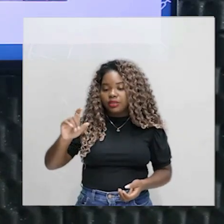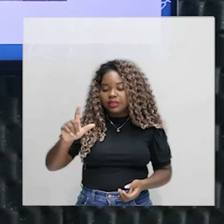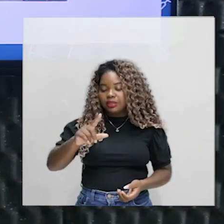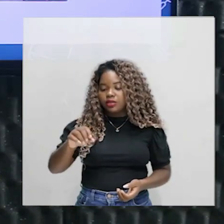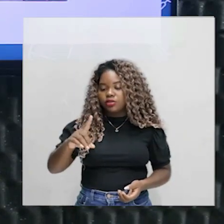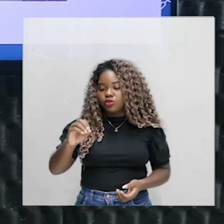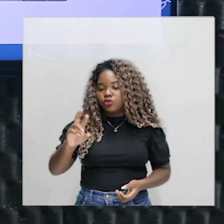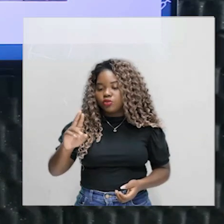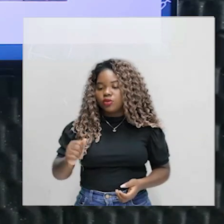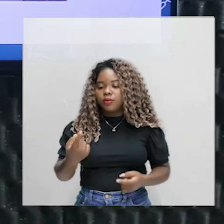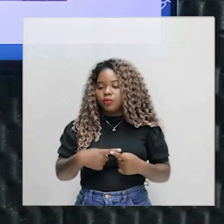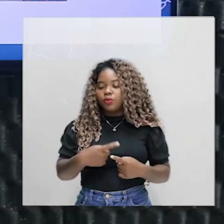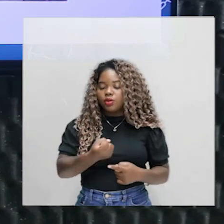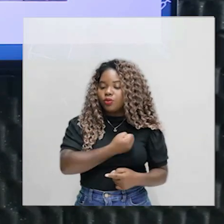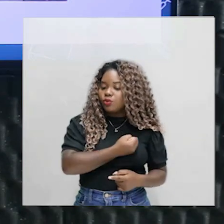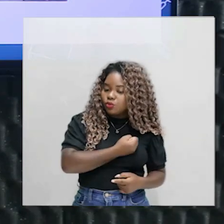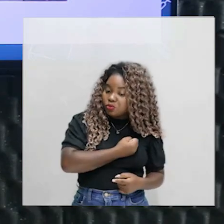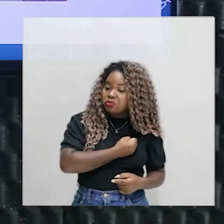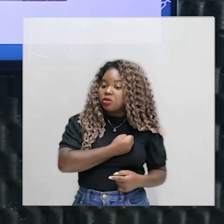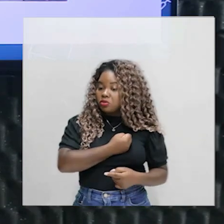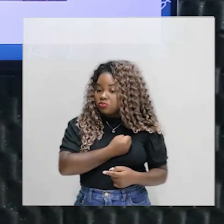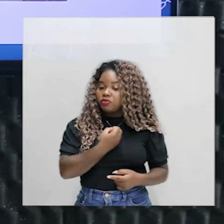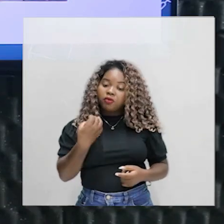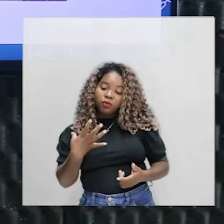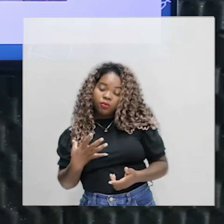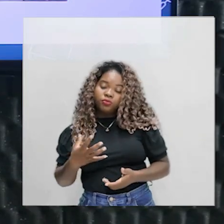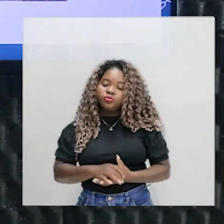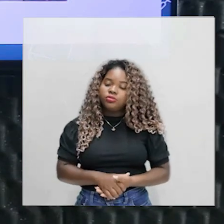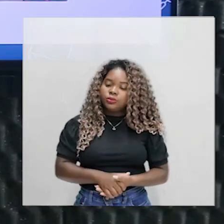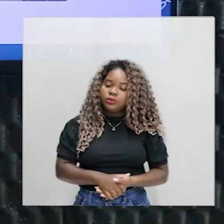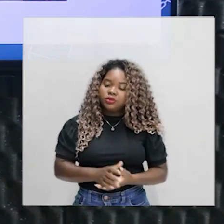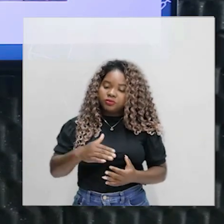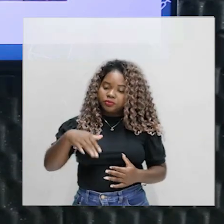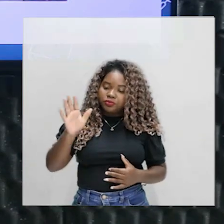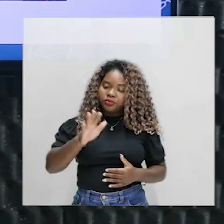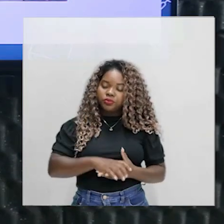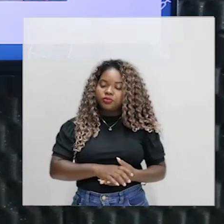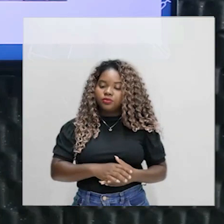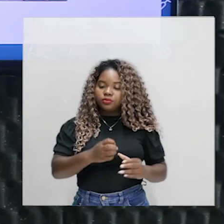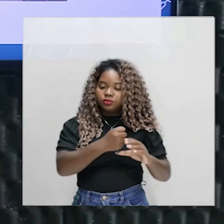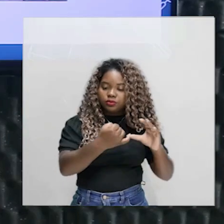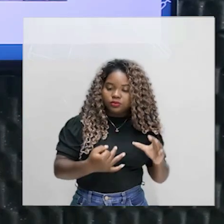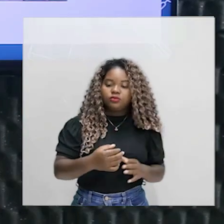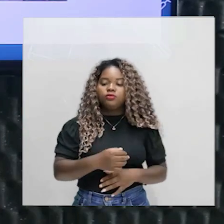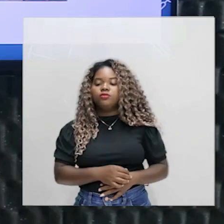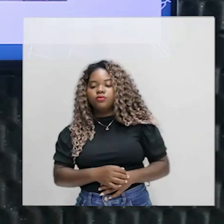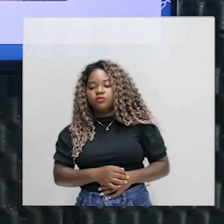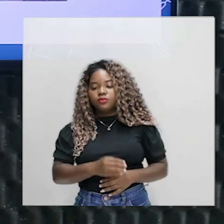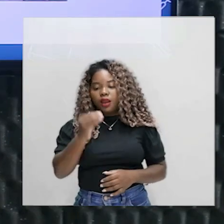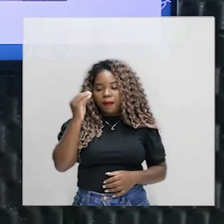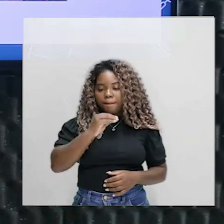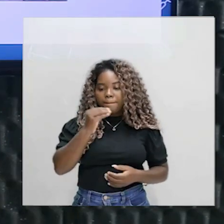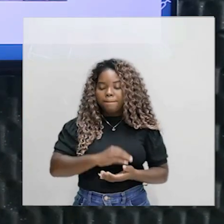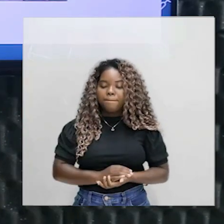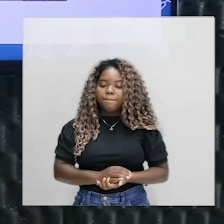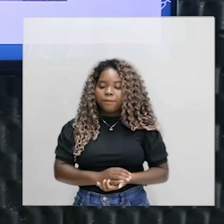o número de indivíduos foi prevalente aqui ó aumentou foi maior nos fenótipos médios tá